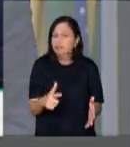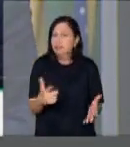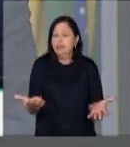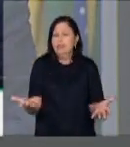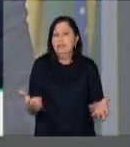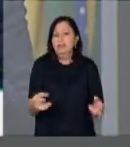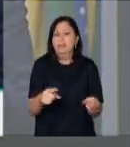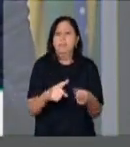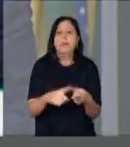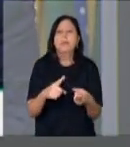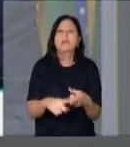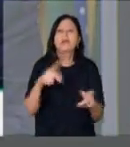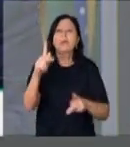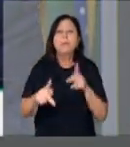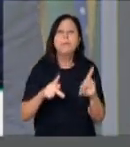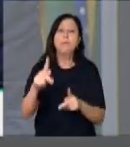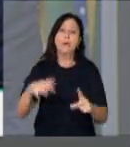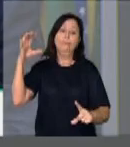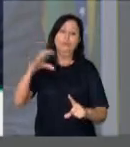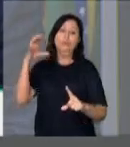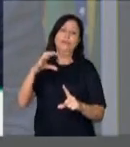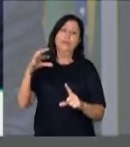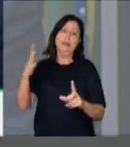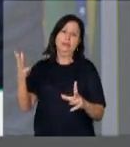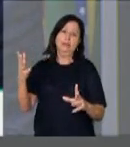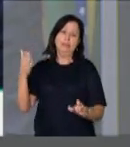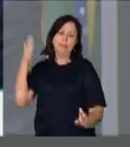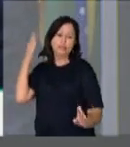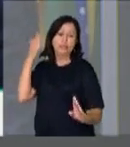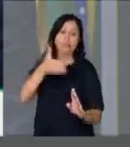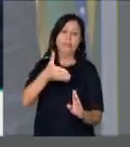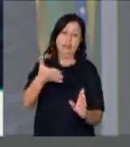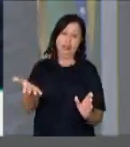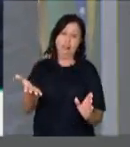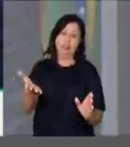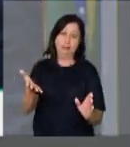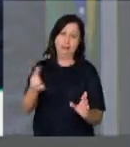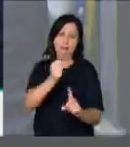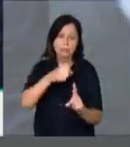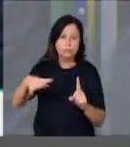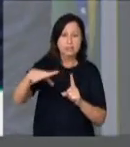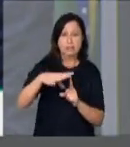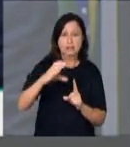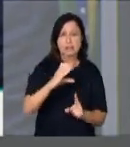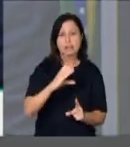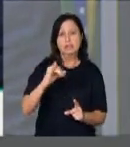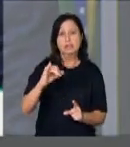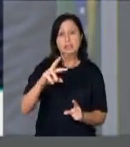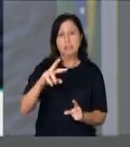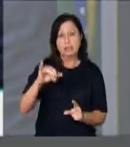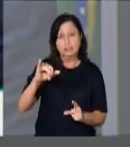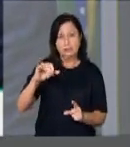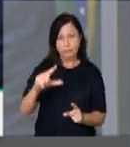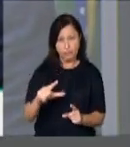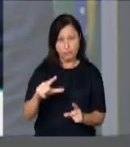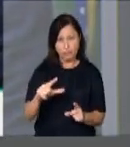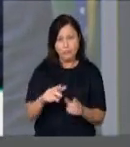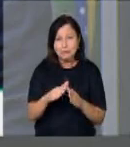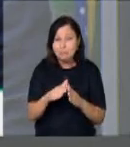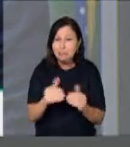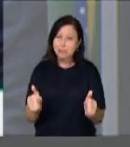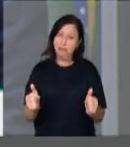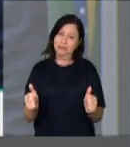comunidade para a sociedade civil que é a segurança pública então eu faço aqui um apelo